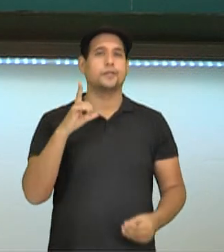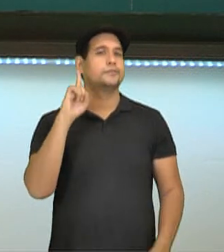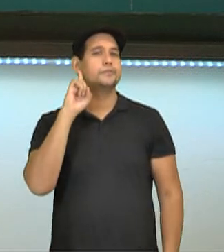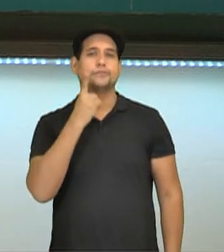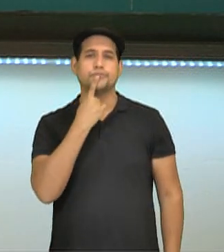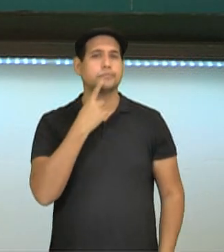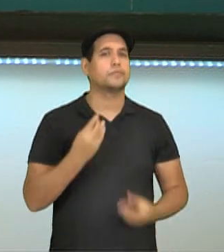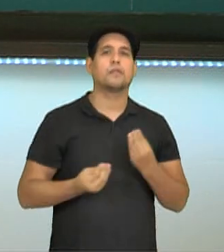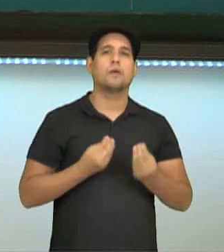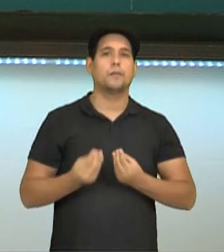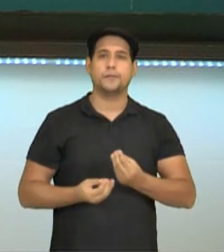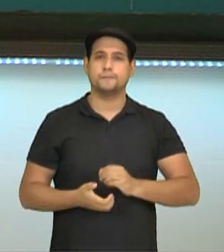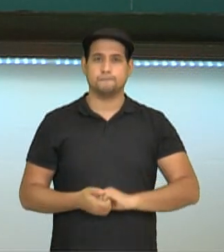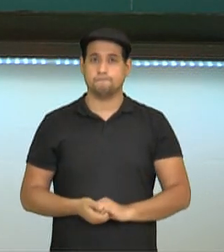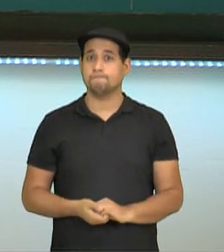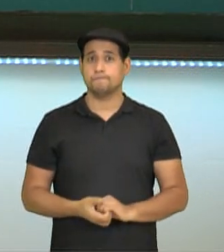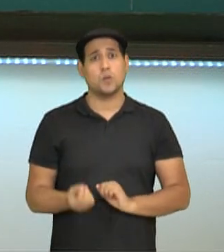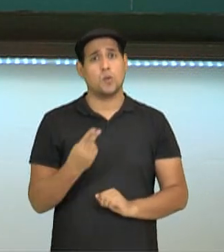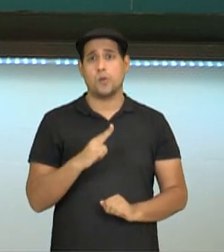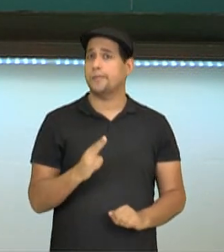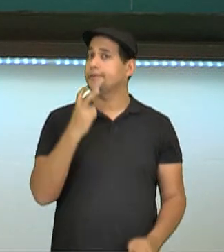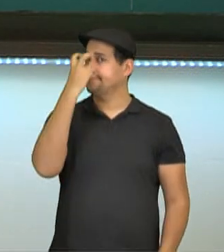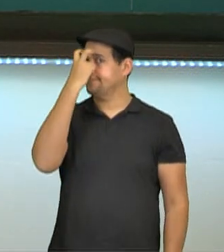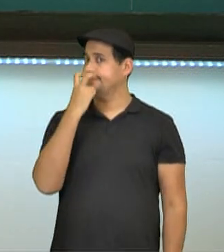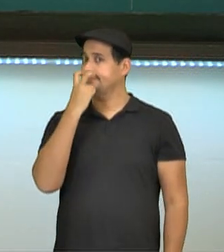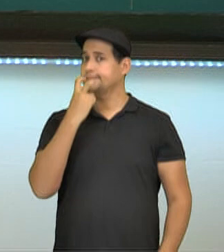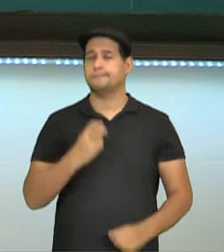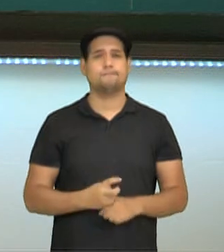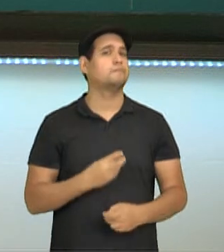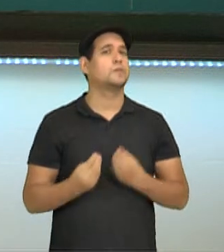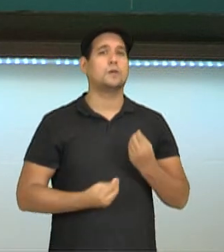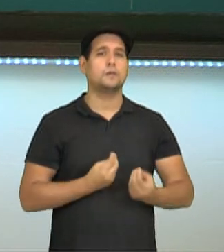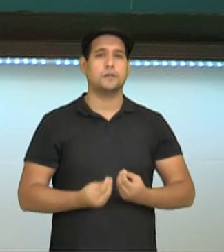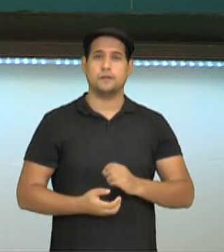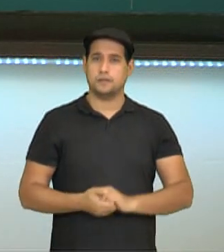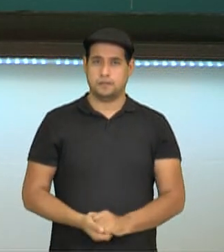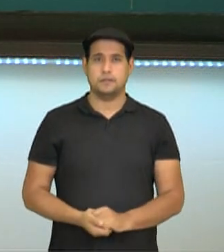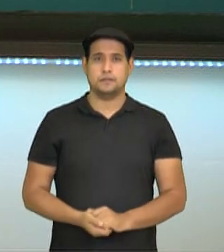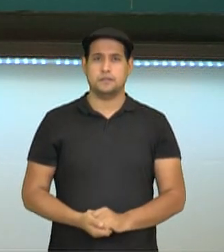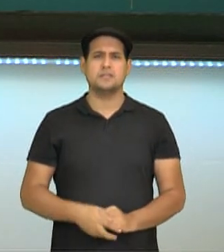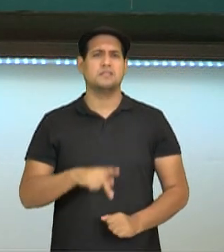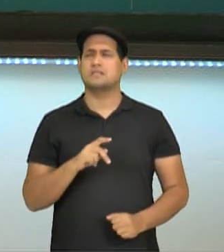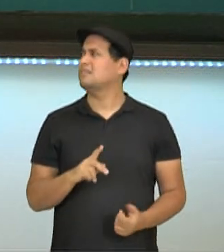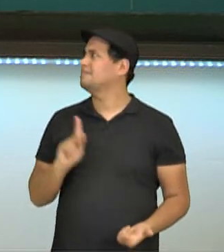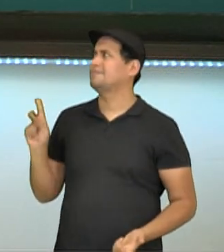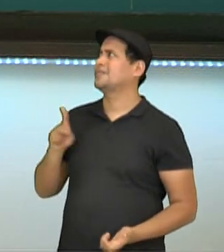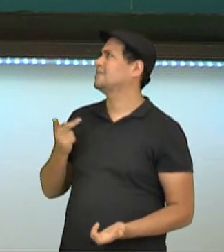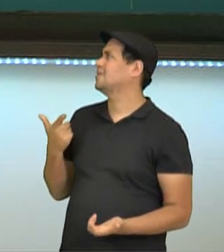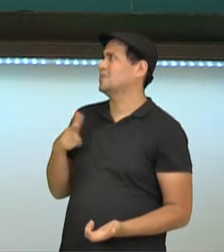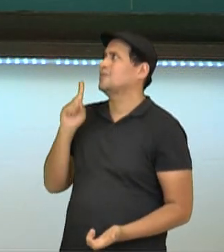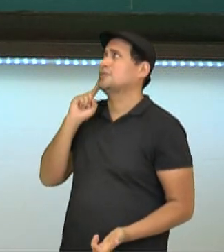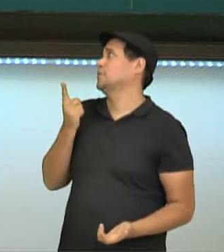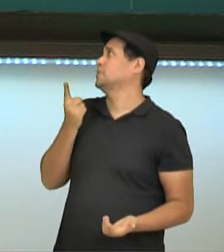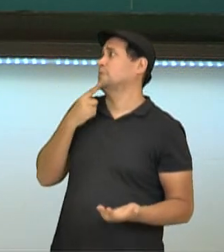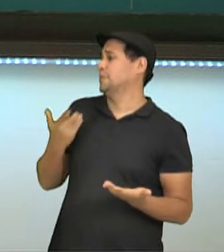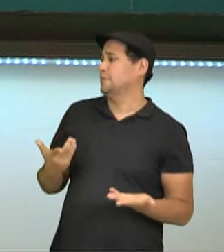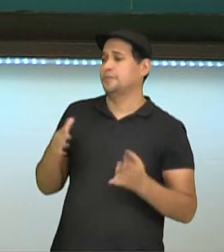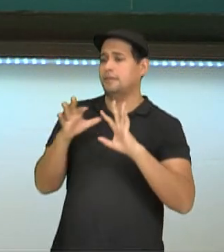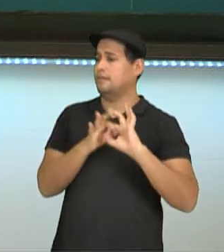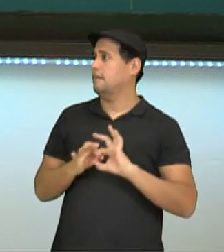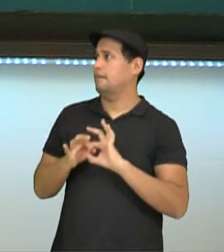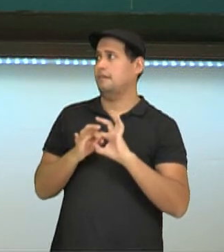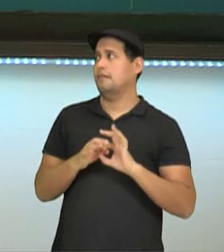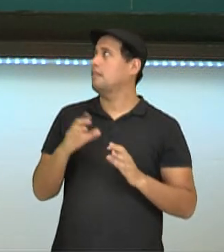surdo, por exemplo? Ou para um cego? Né? Professora, mas não tem surdo na